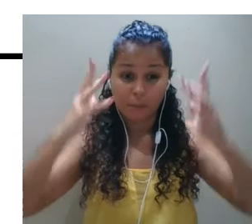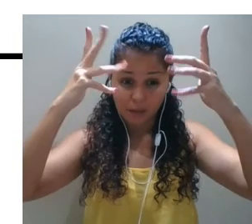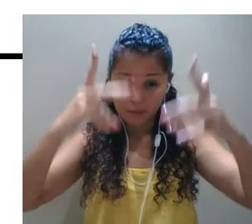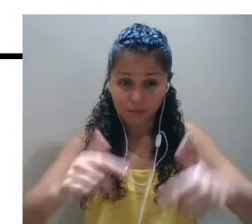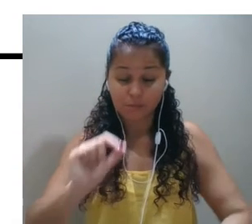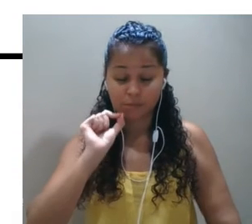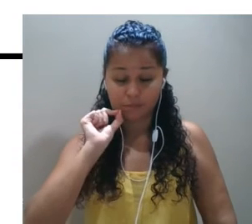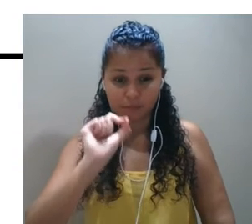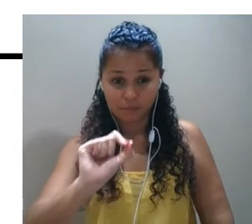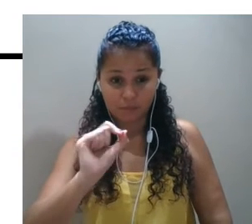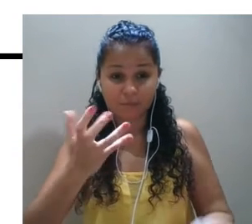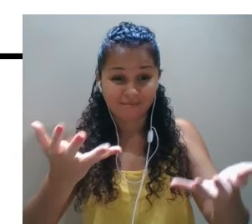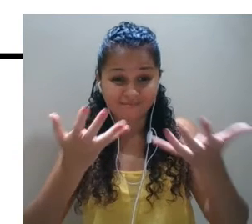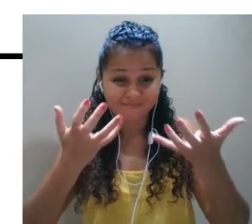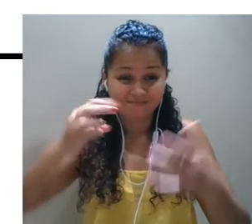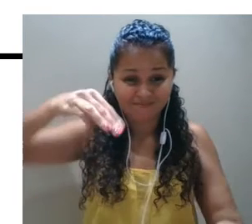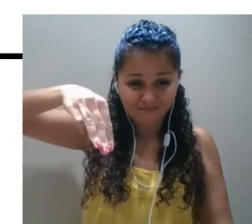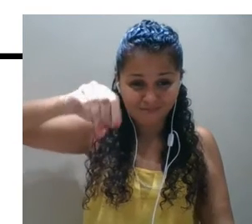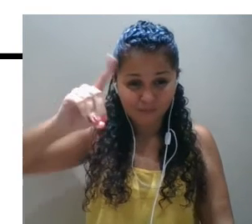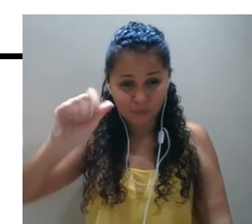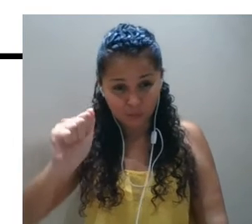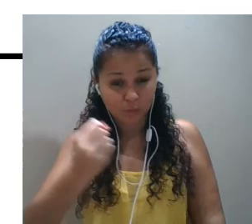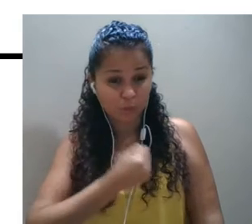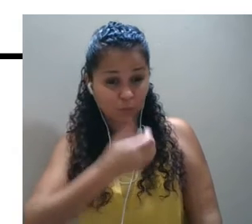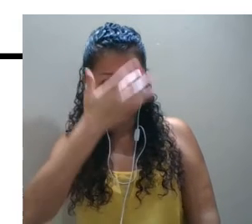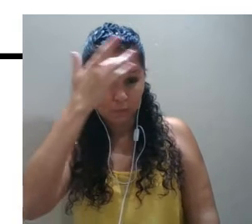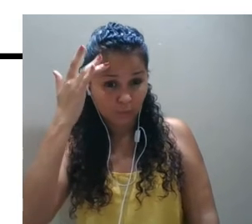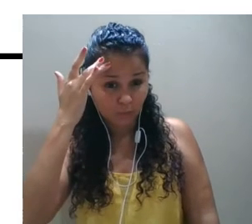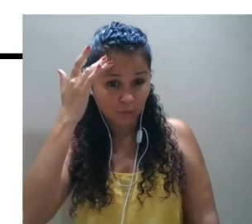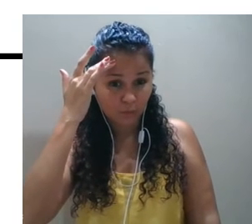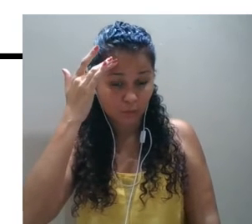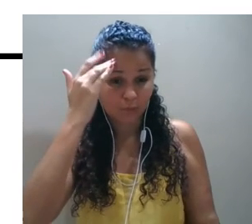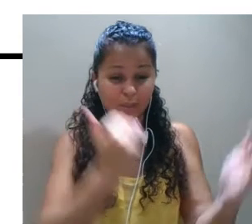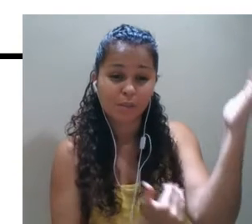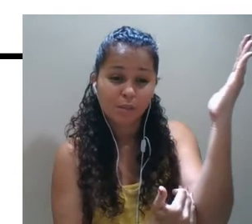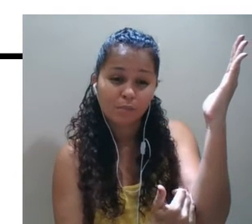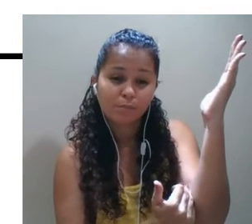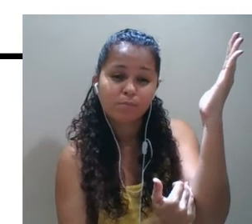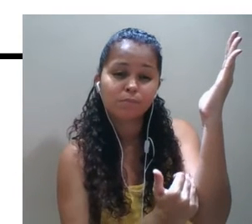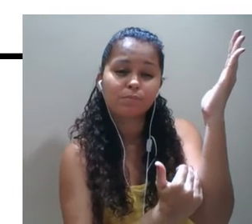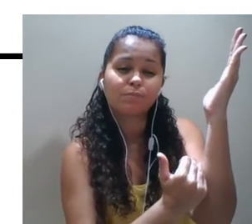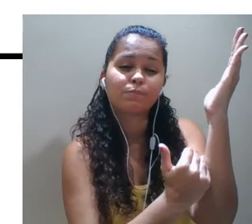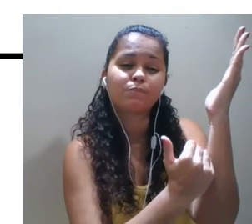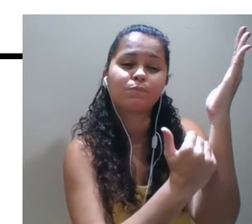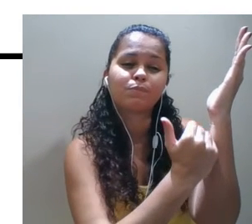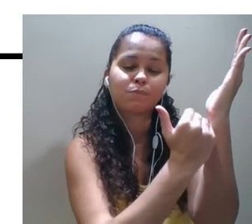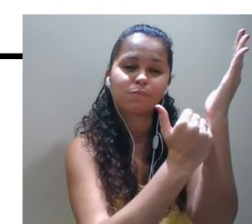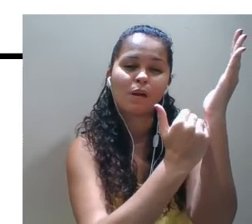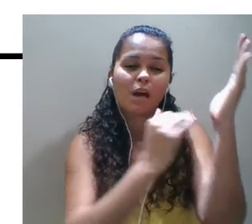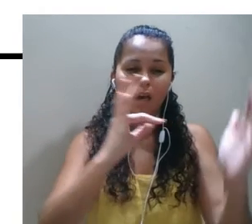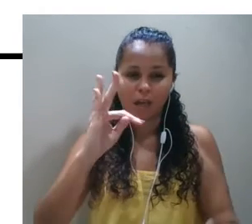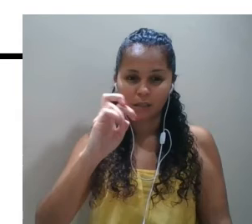exatamente o seguinte: ele quer a moda do número de pessoas no elevador durante a subida do térreo